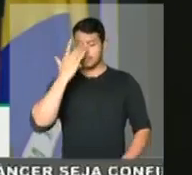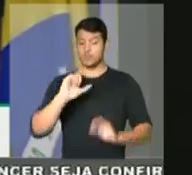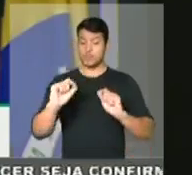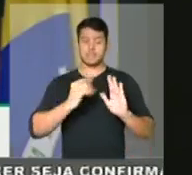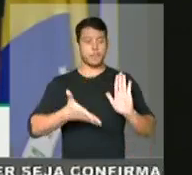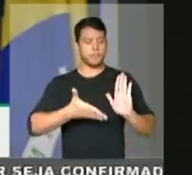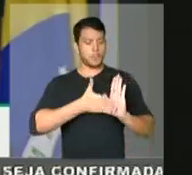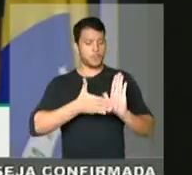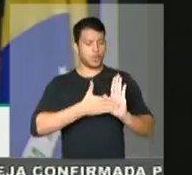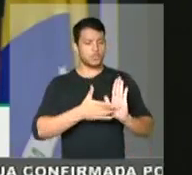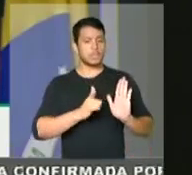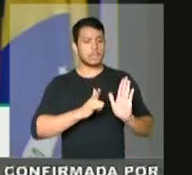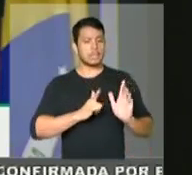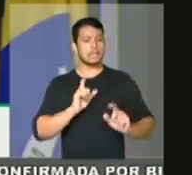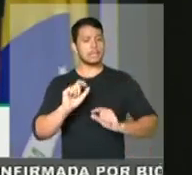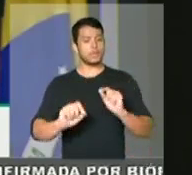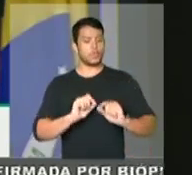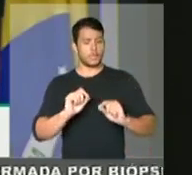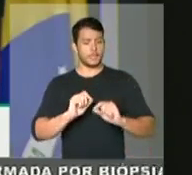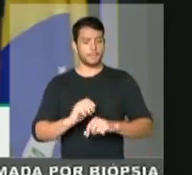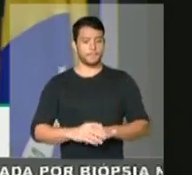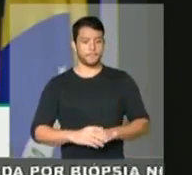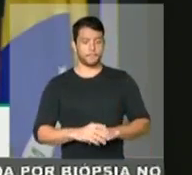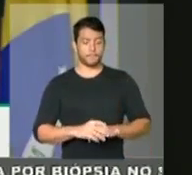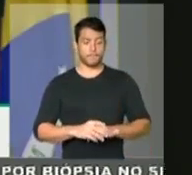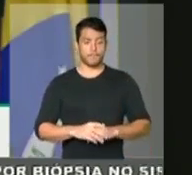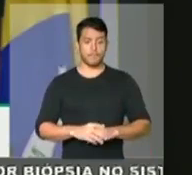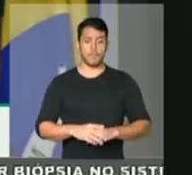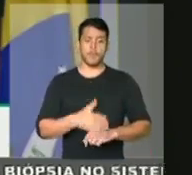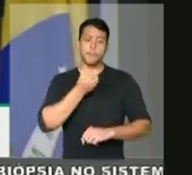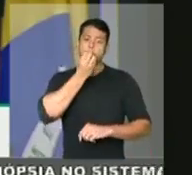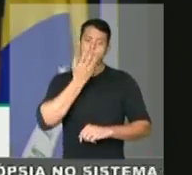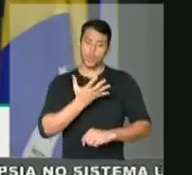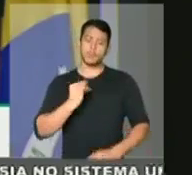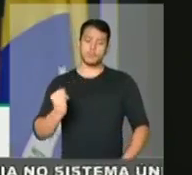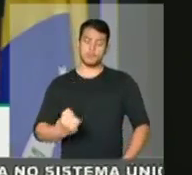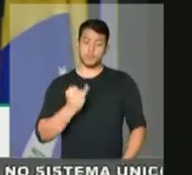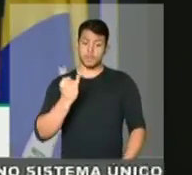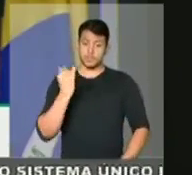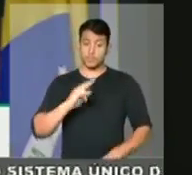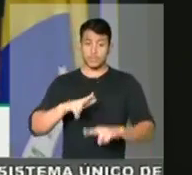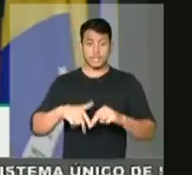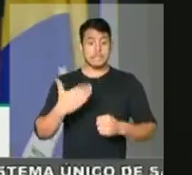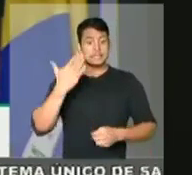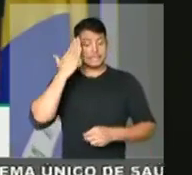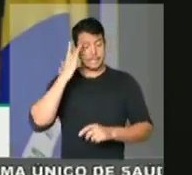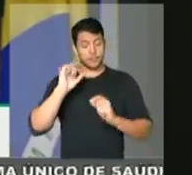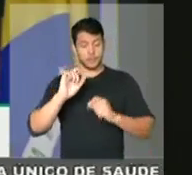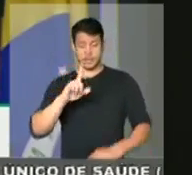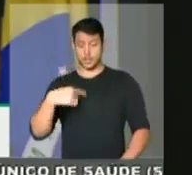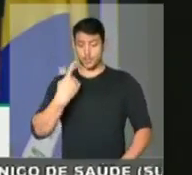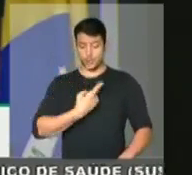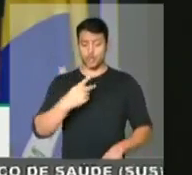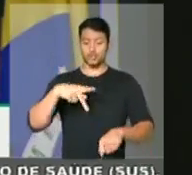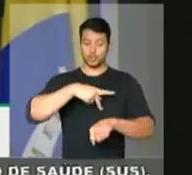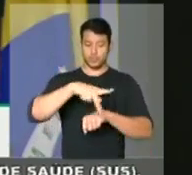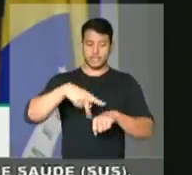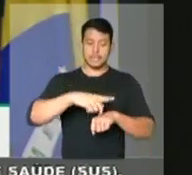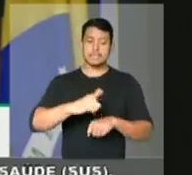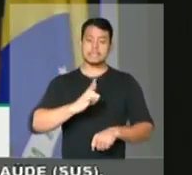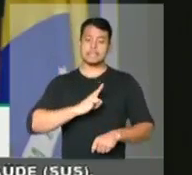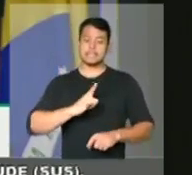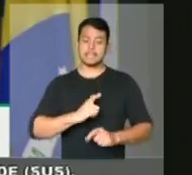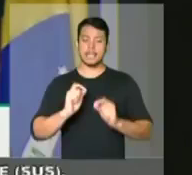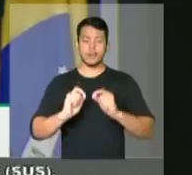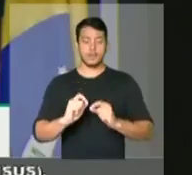ora analisada possui um nobre motivo por reconhecer que o país possui ocupação urbana diversificada e que